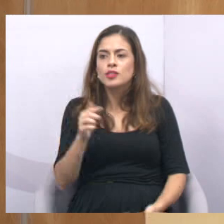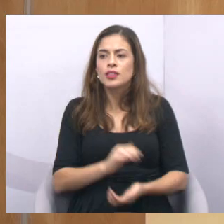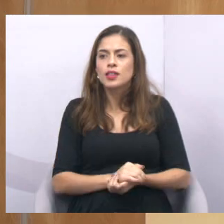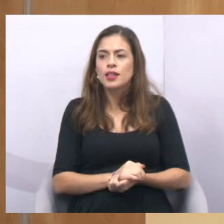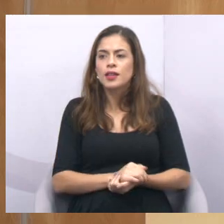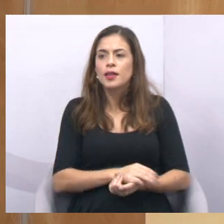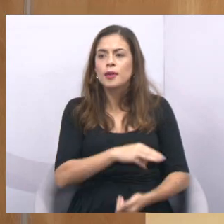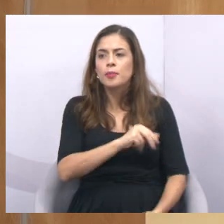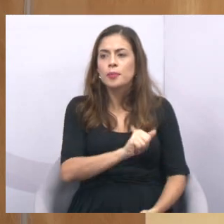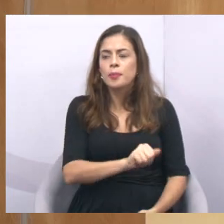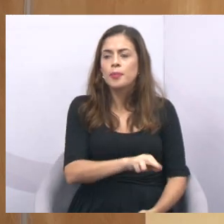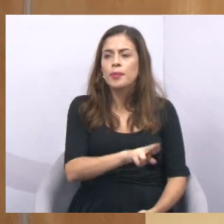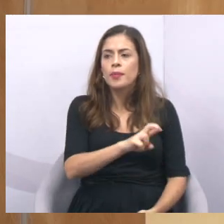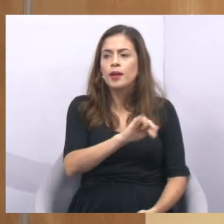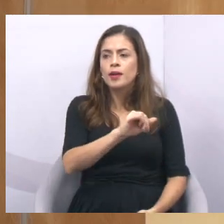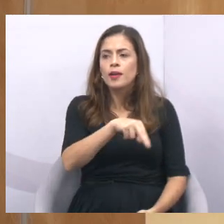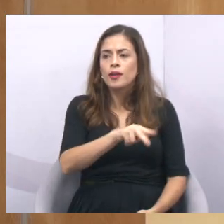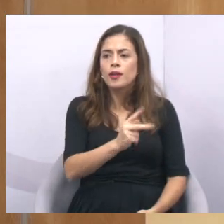Maurinho,